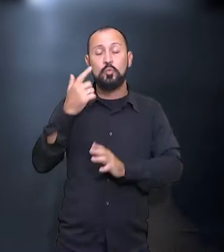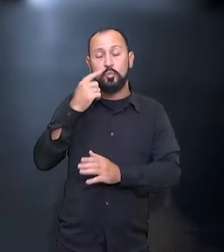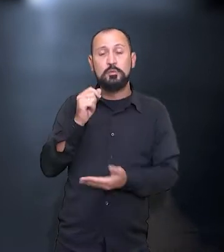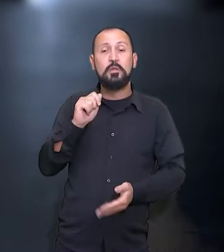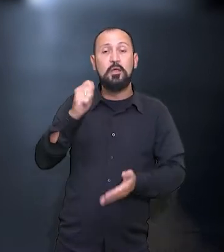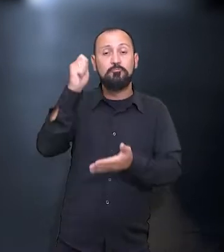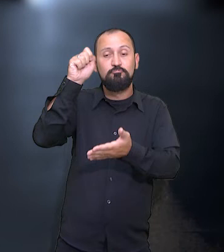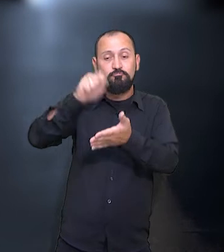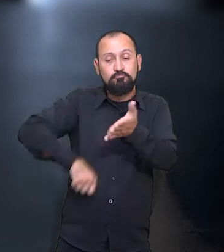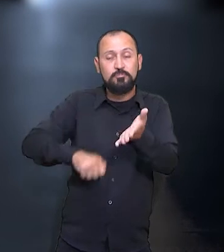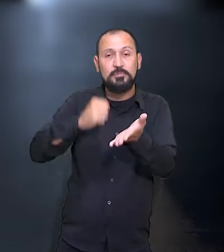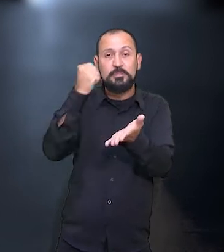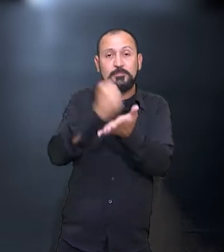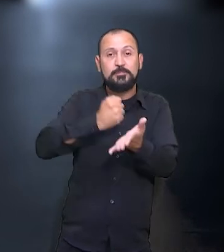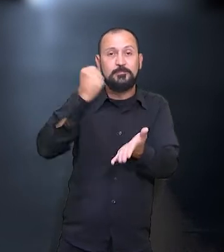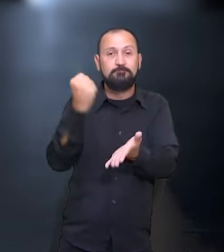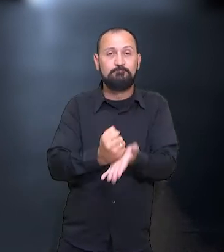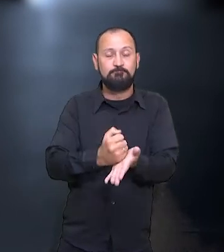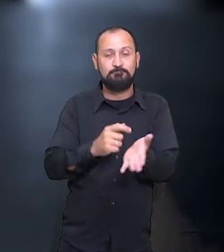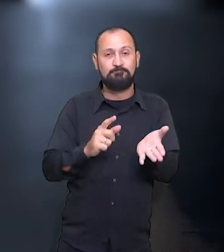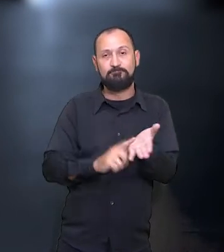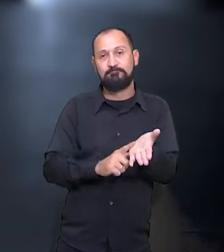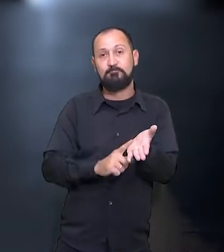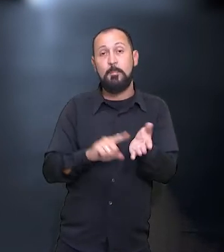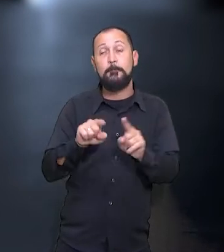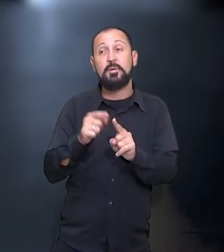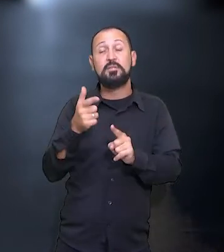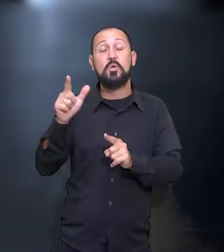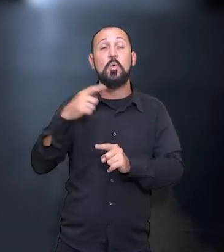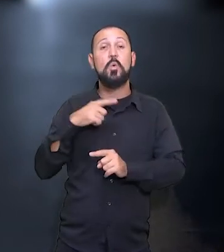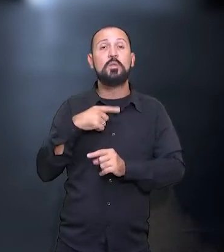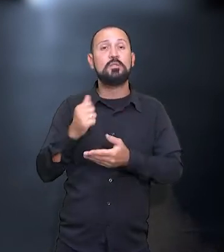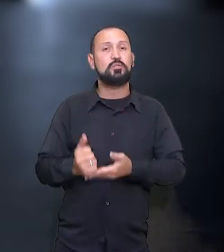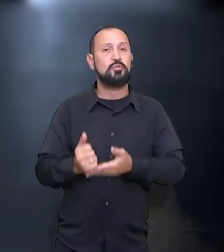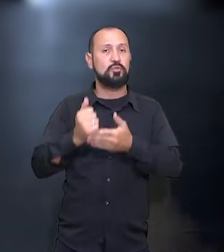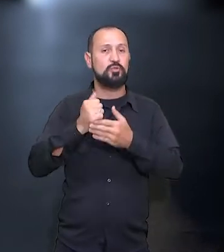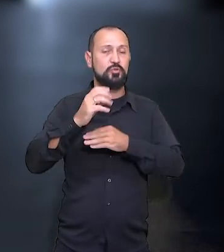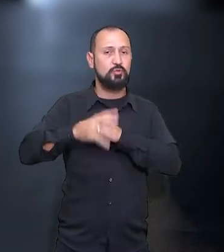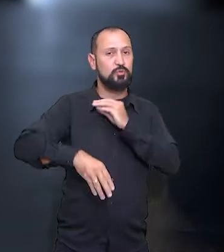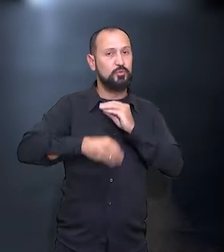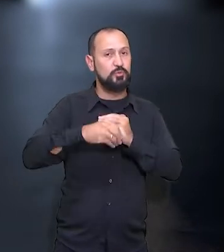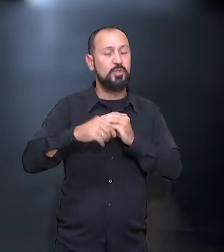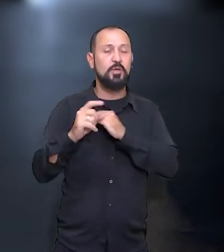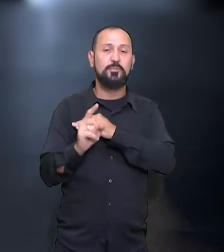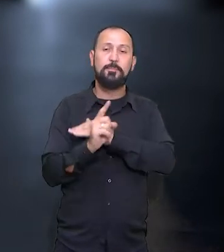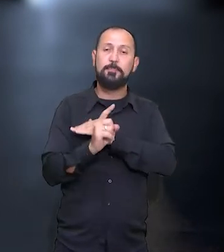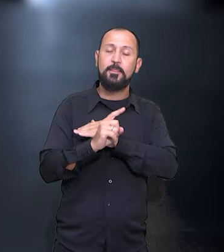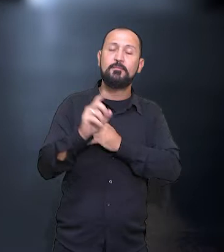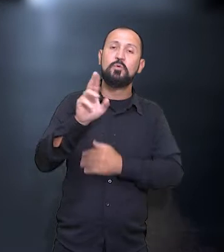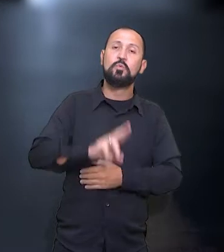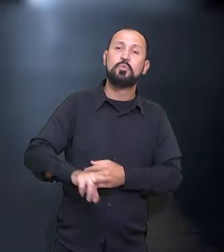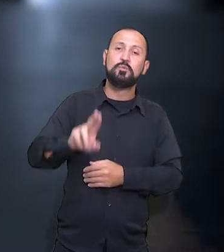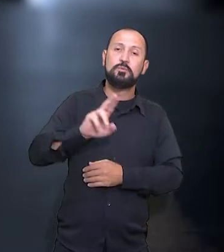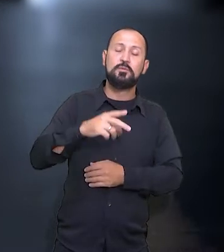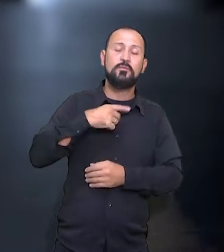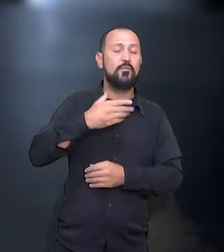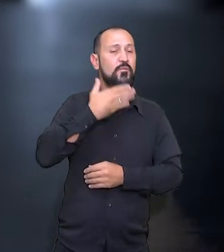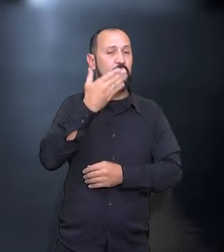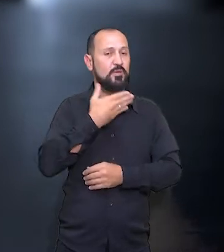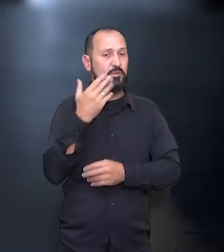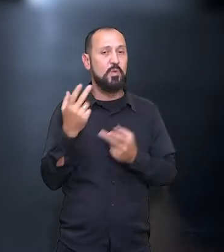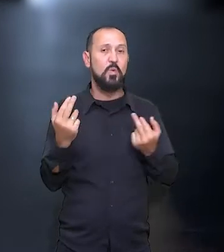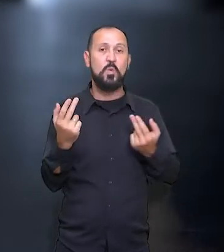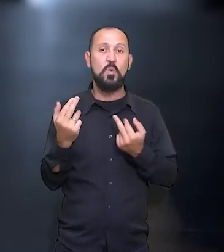ser registrado no registro de imóveis, mas existem outros benefícios também e outros serviços que são utilizados